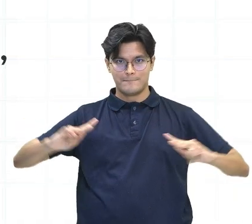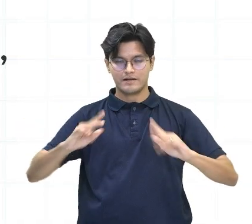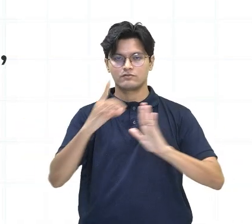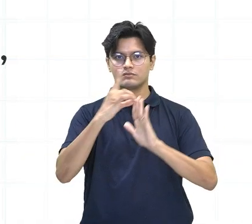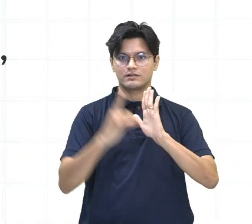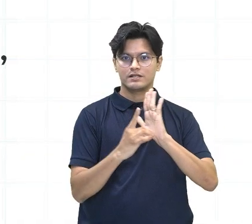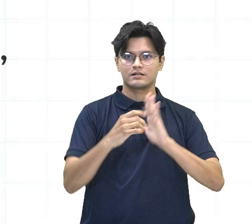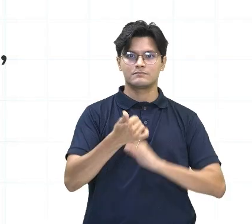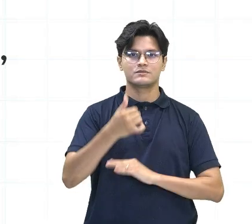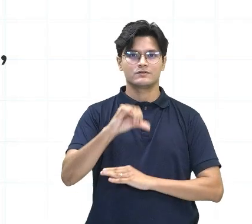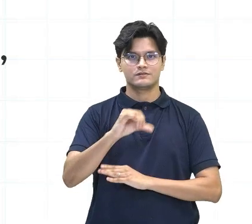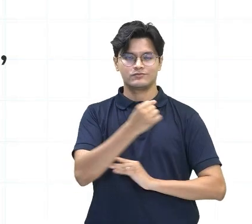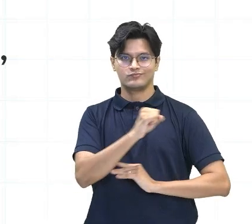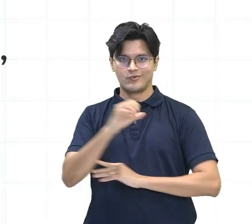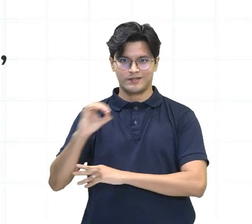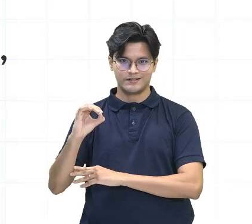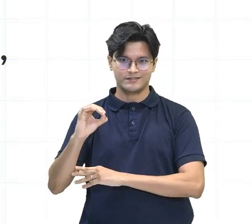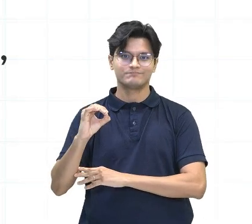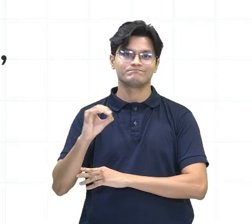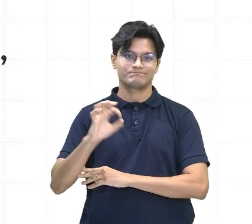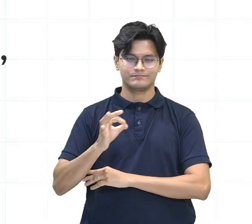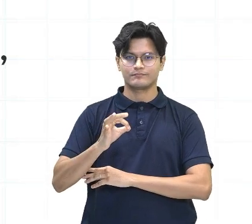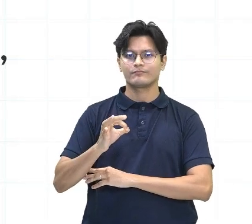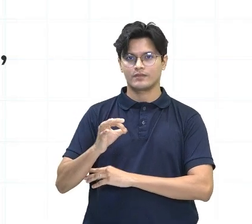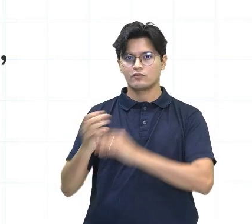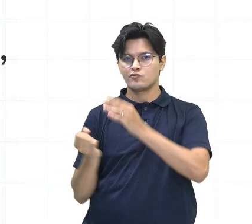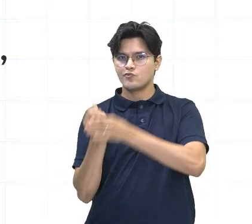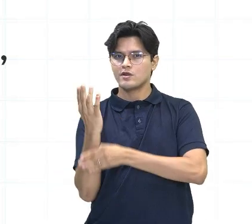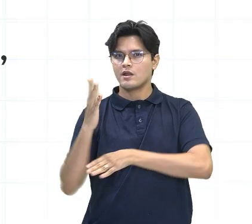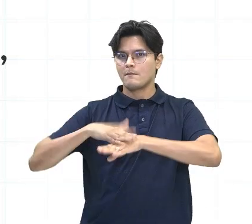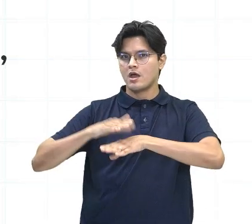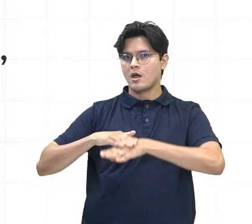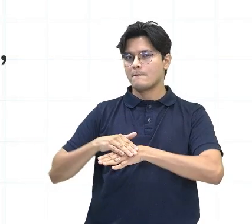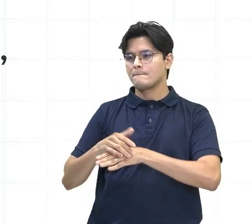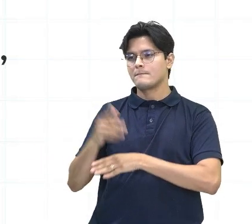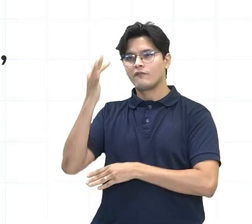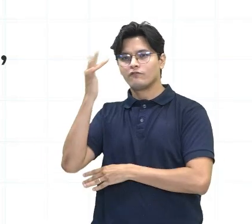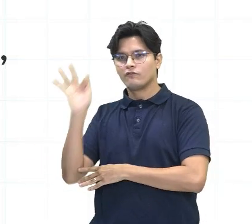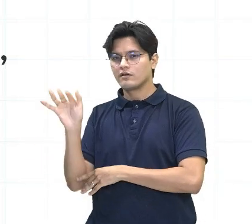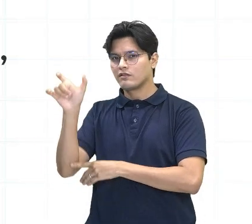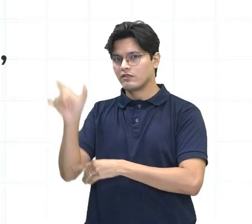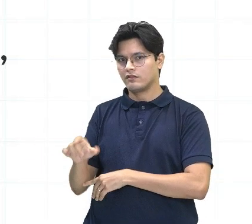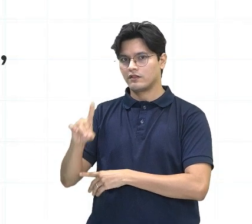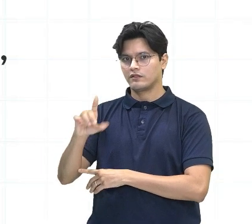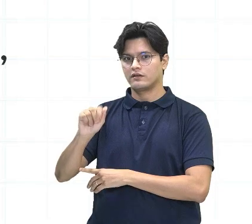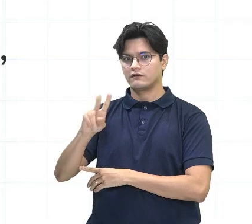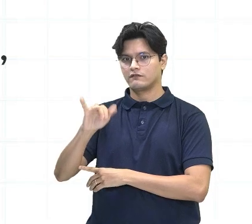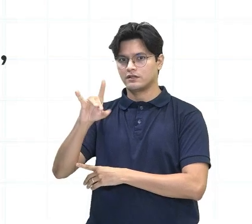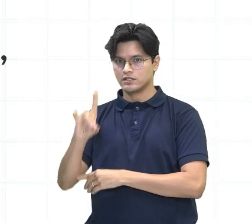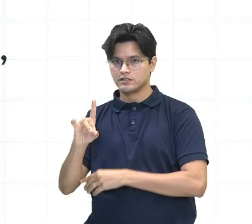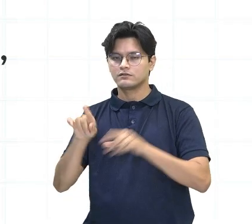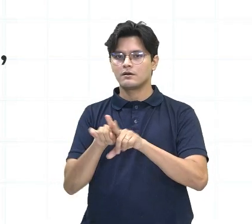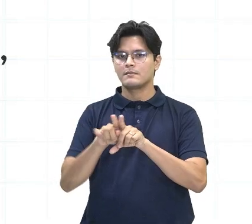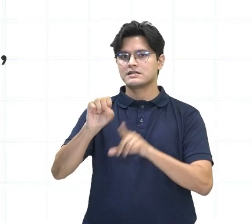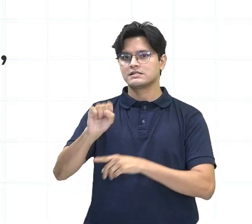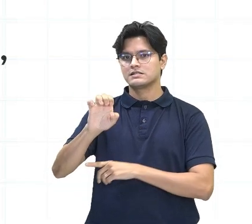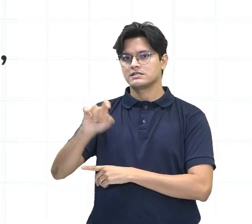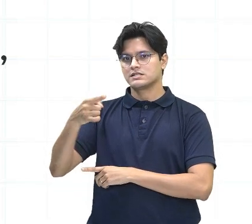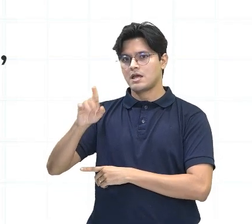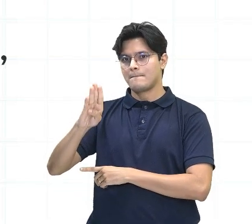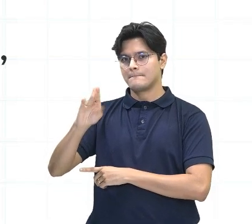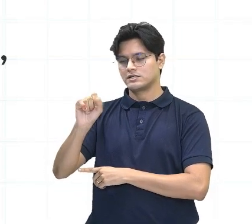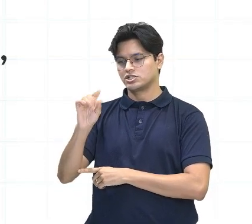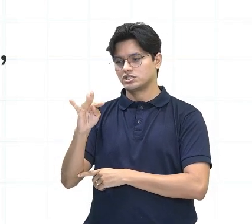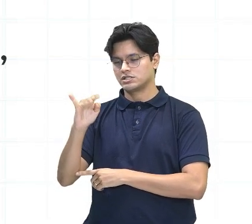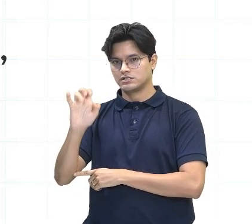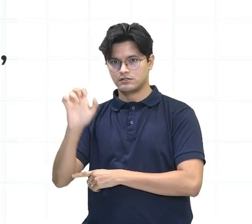de 1980, criada ali pelos franceses David Bell e Sébastien Foucan, inspirados nas histórias de